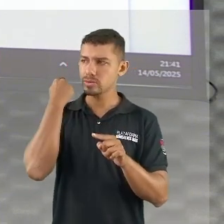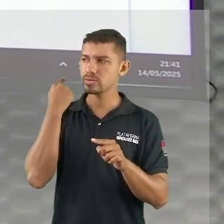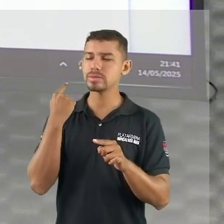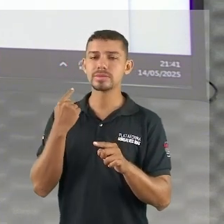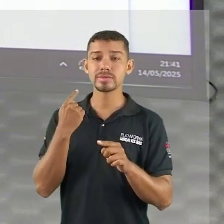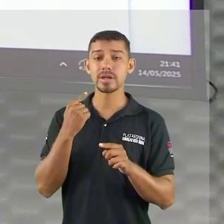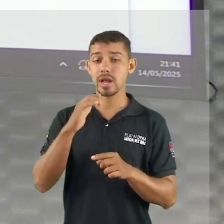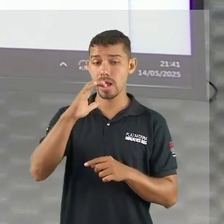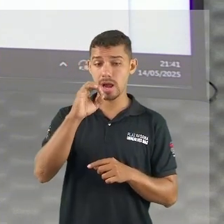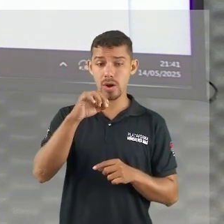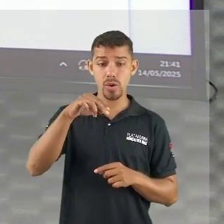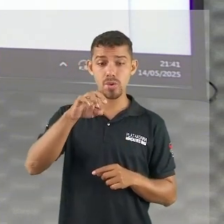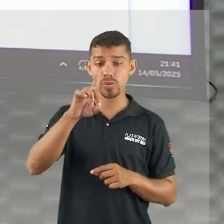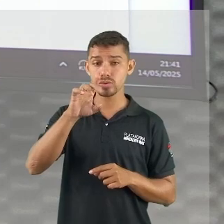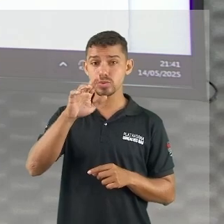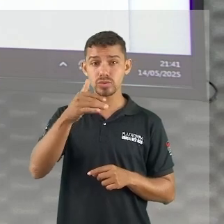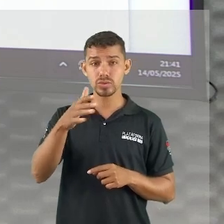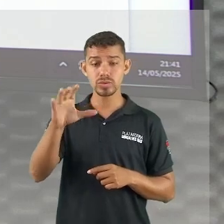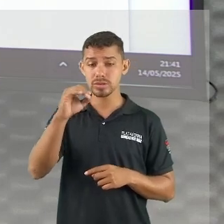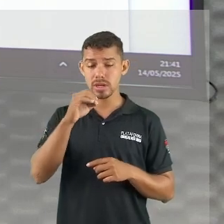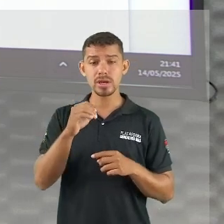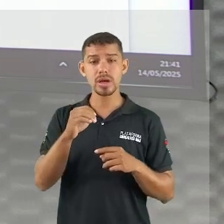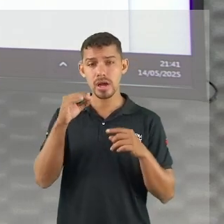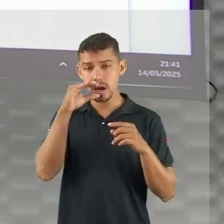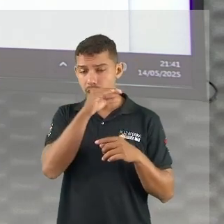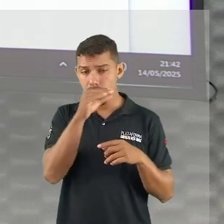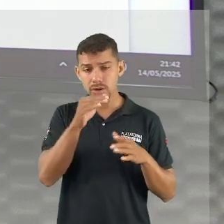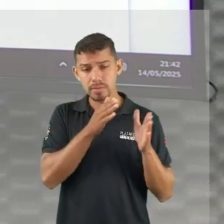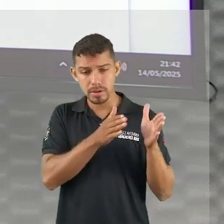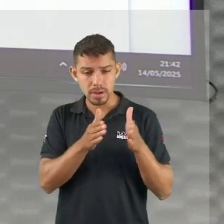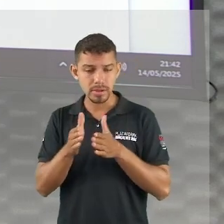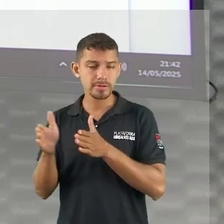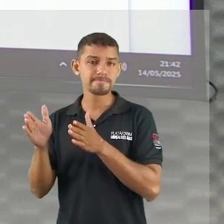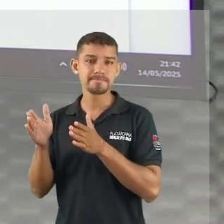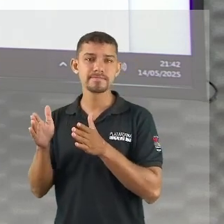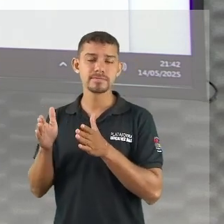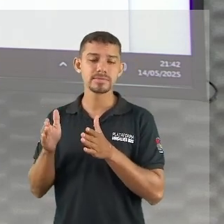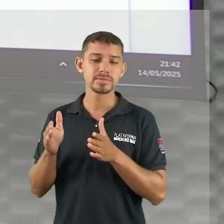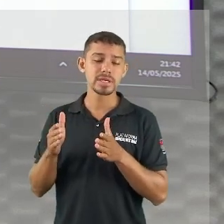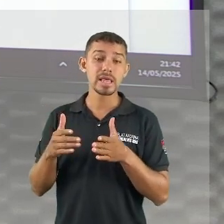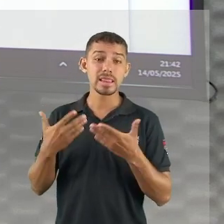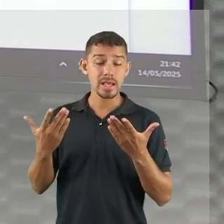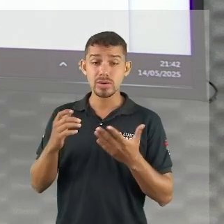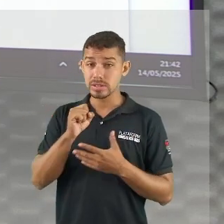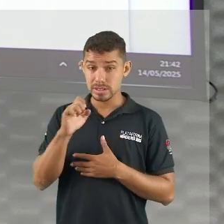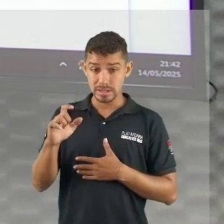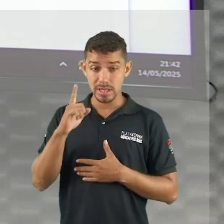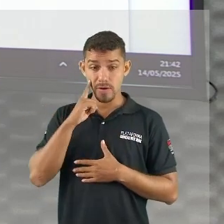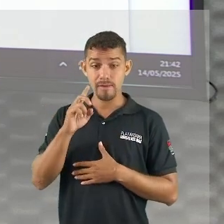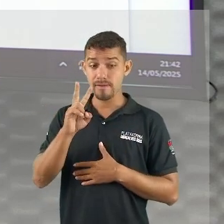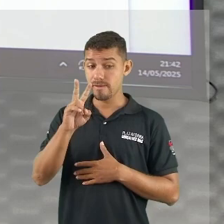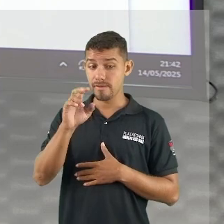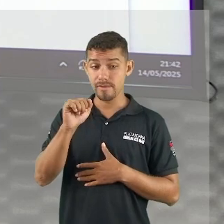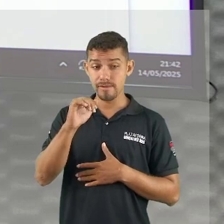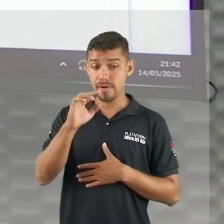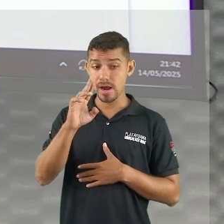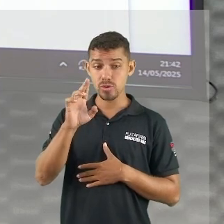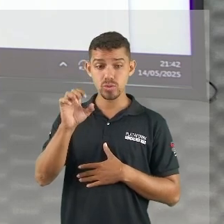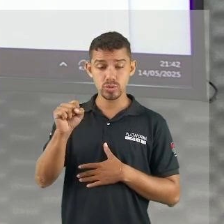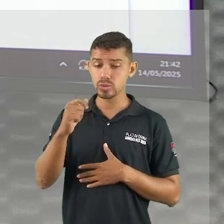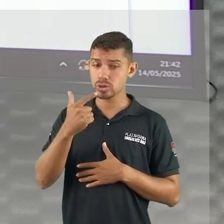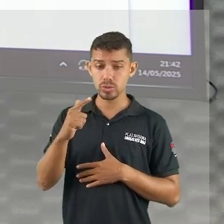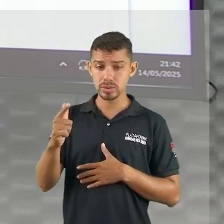que na condução o calor vai passando de partícula para partícula. Tá? Então, se o vácuo não tem